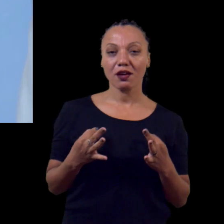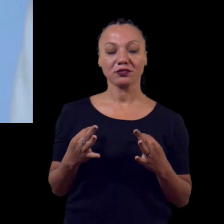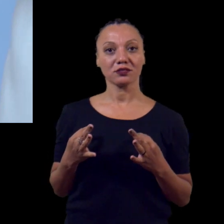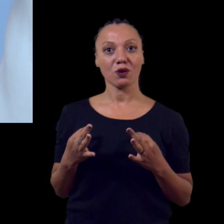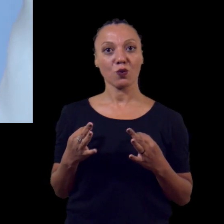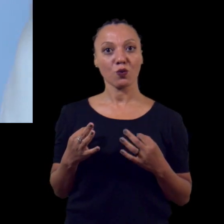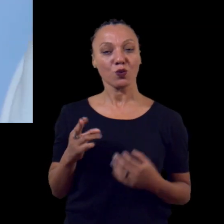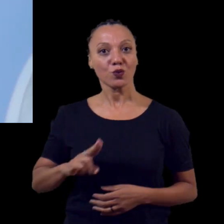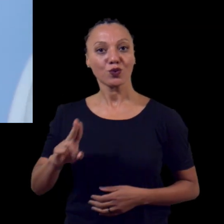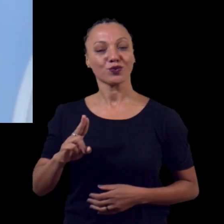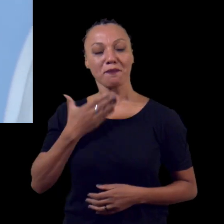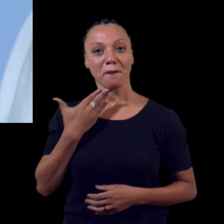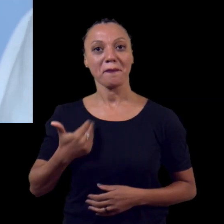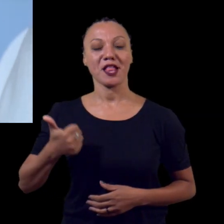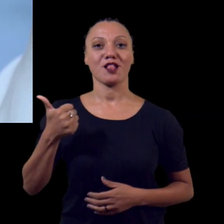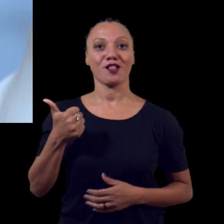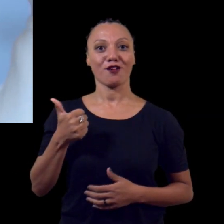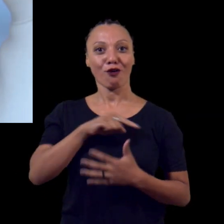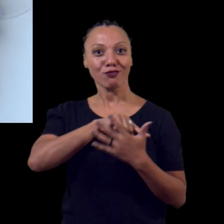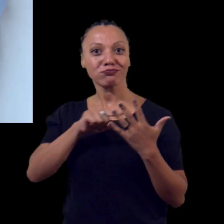né? Porque a gente, de fato,